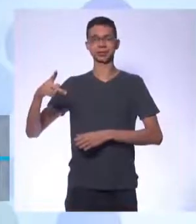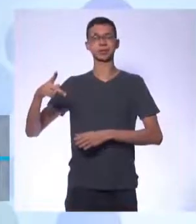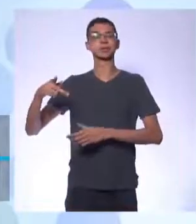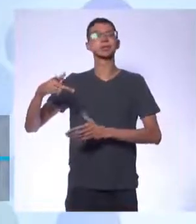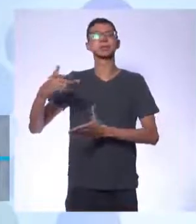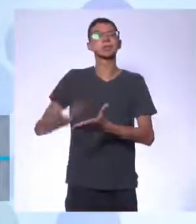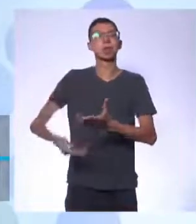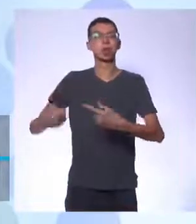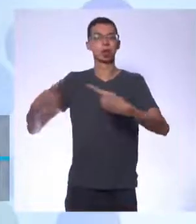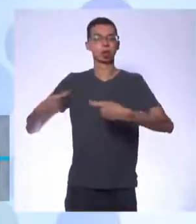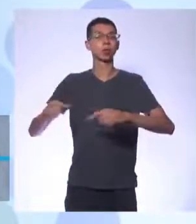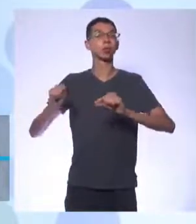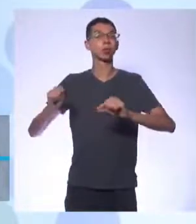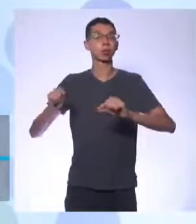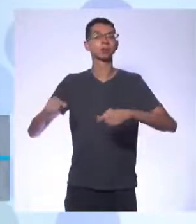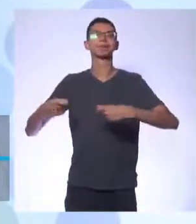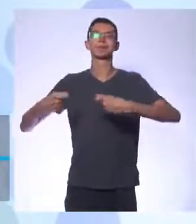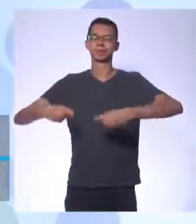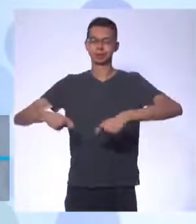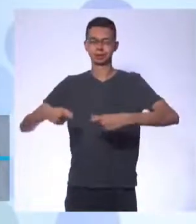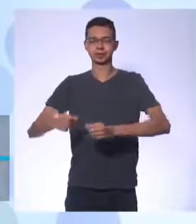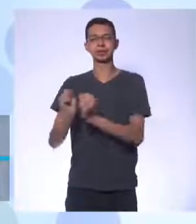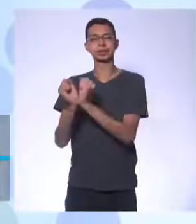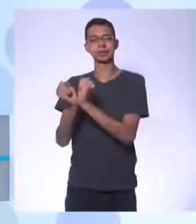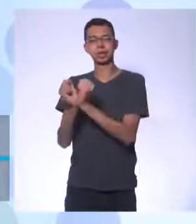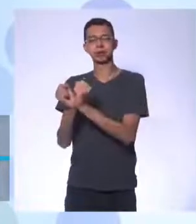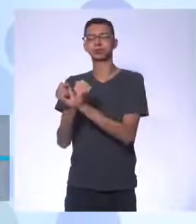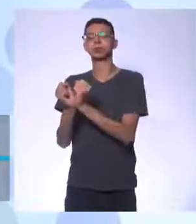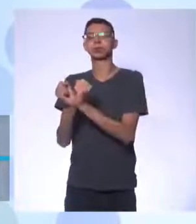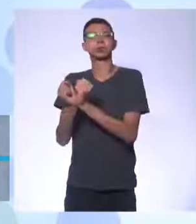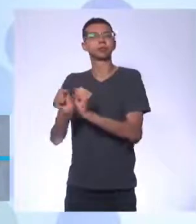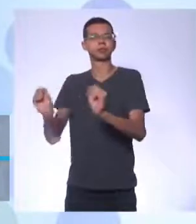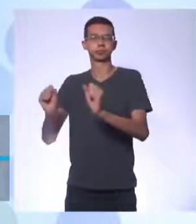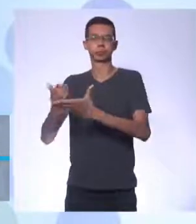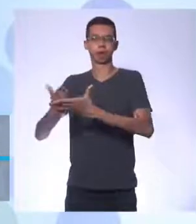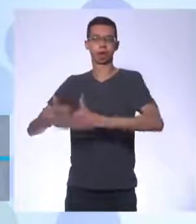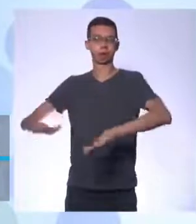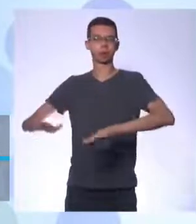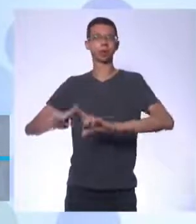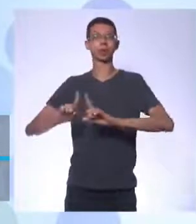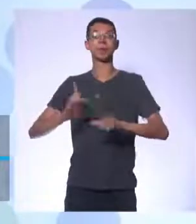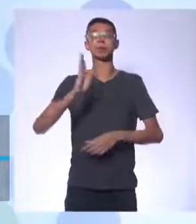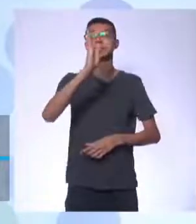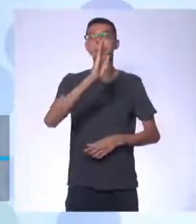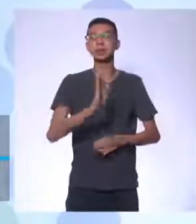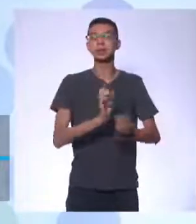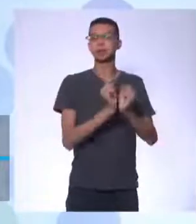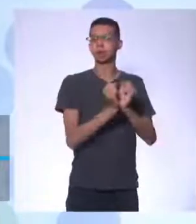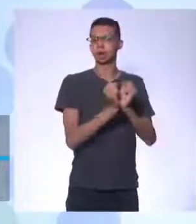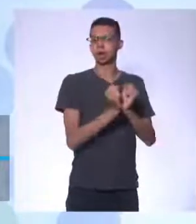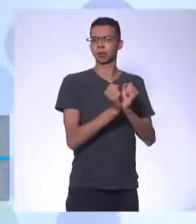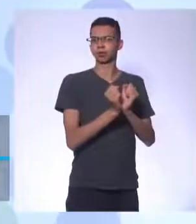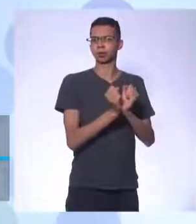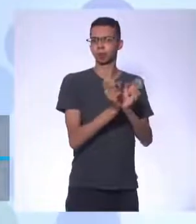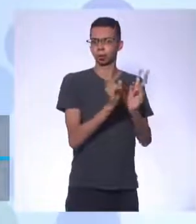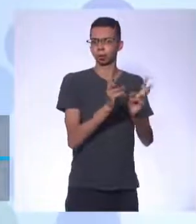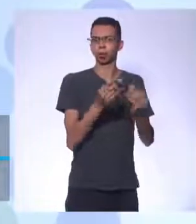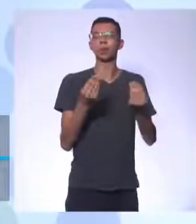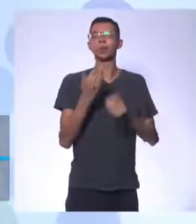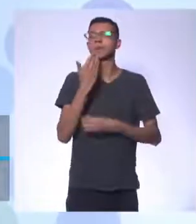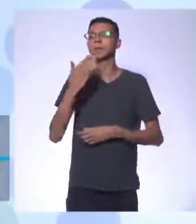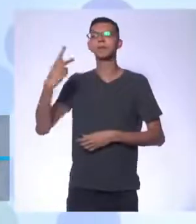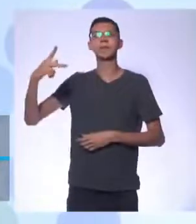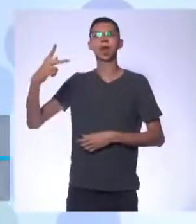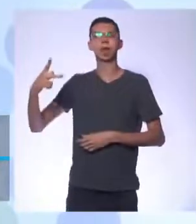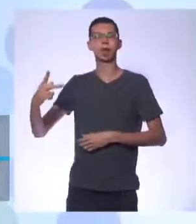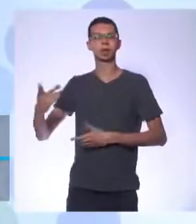foi abolir os escravizados do Paraguai. Mas aí o Brasil, escravocrata, exige que o Paraguai seja mão de obra